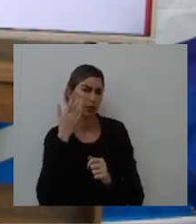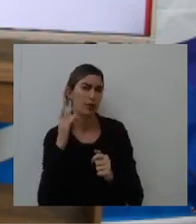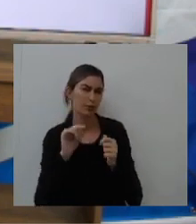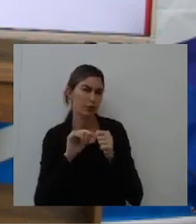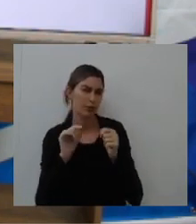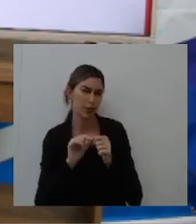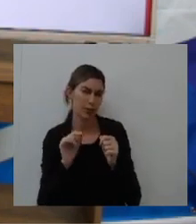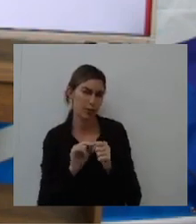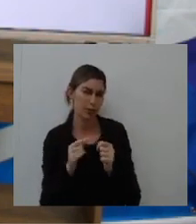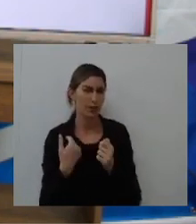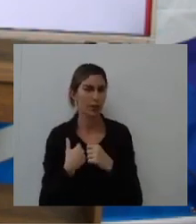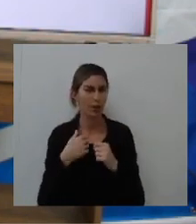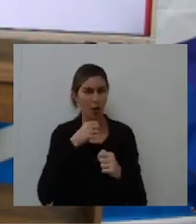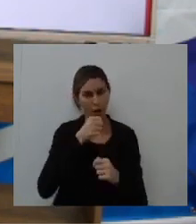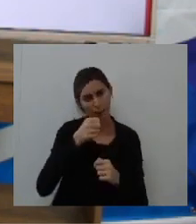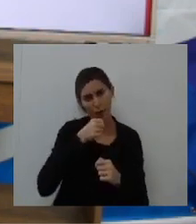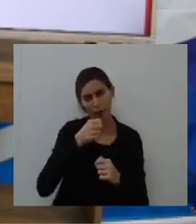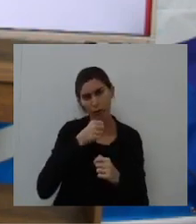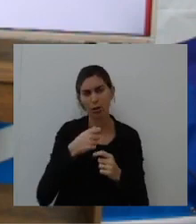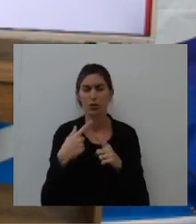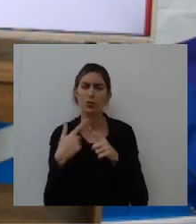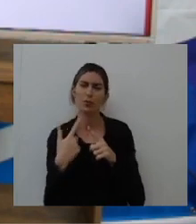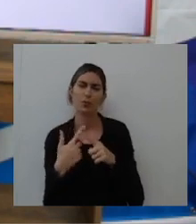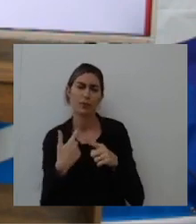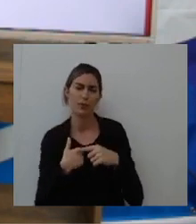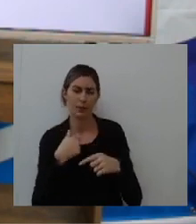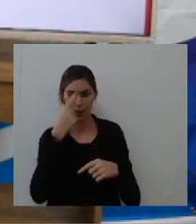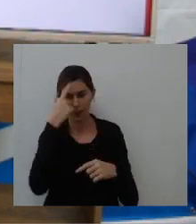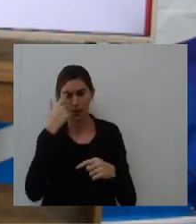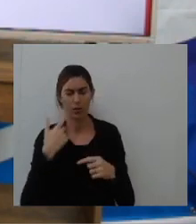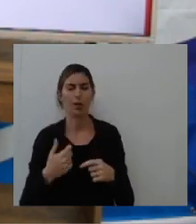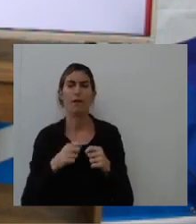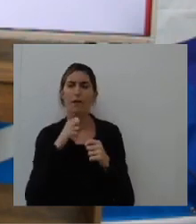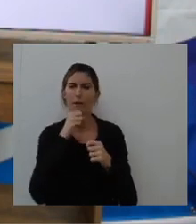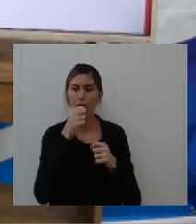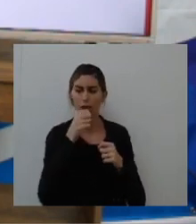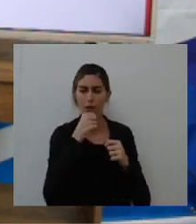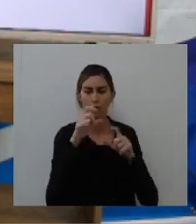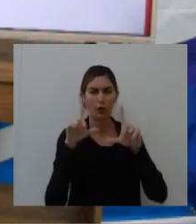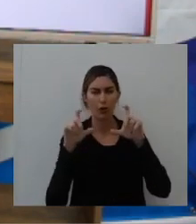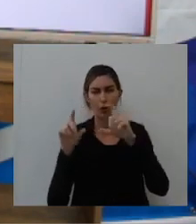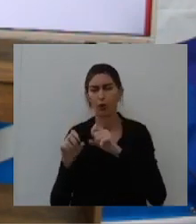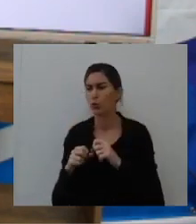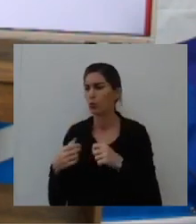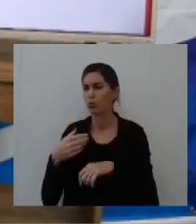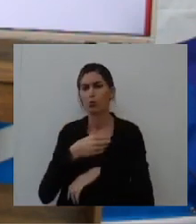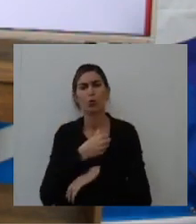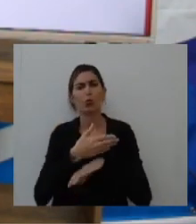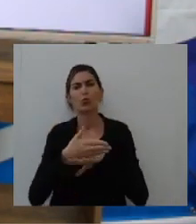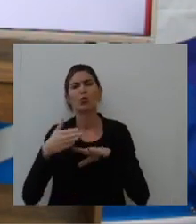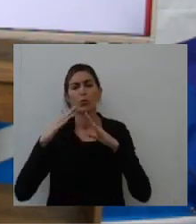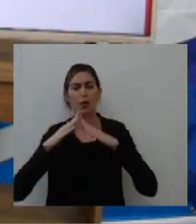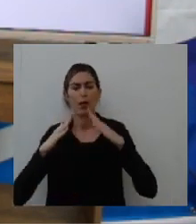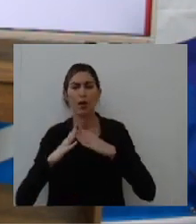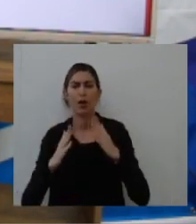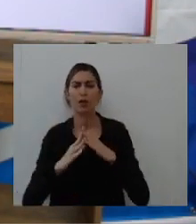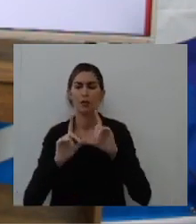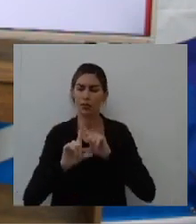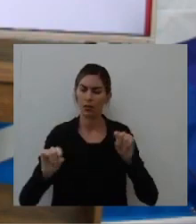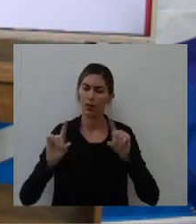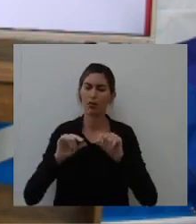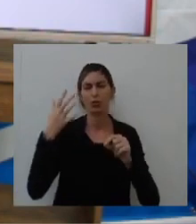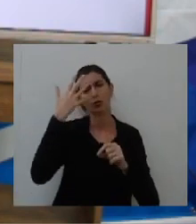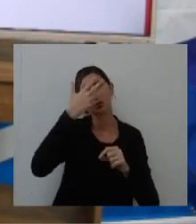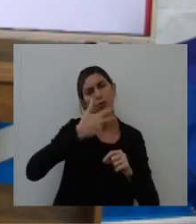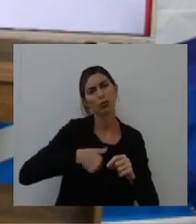fazer a fotoreportagem, porque imagina só a gente fazer uma fotoreportagem com o cotidiano da casa, produzir uma legenda